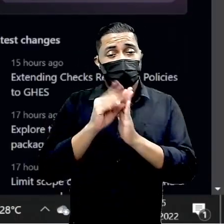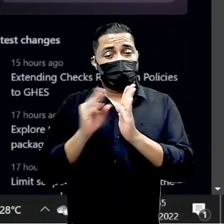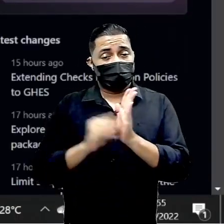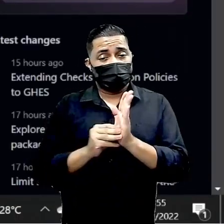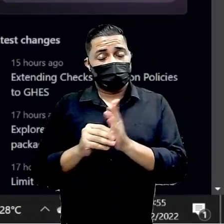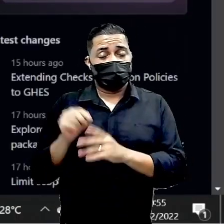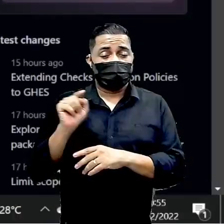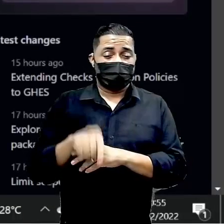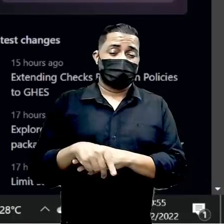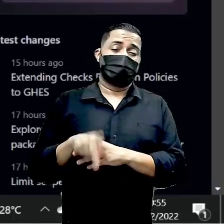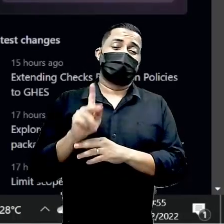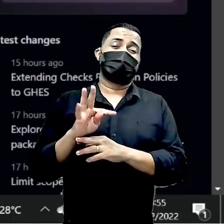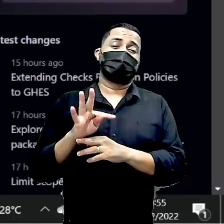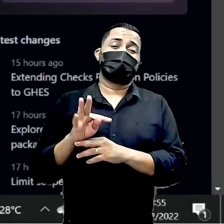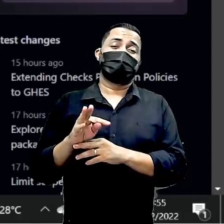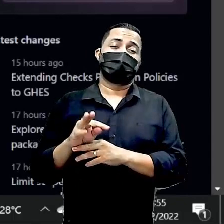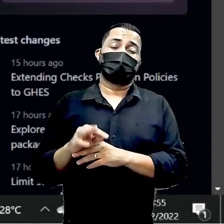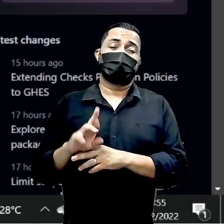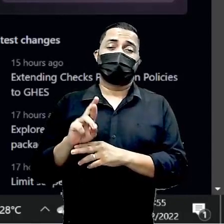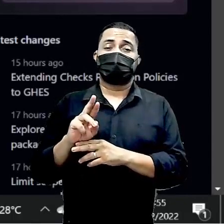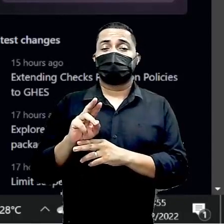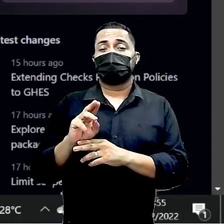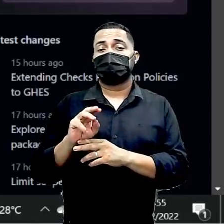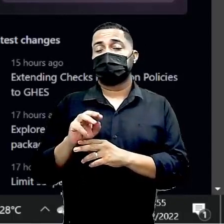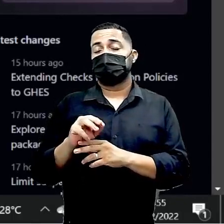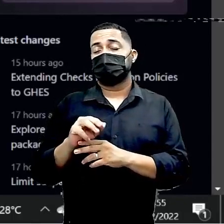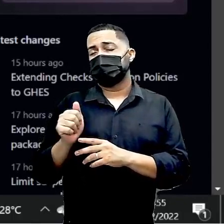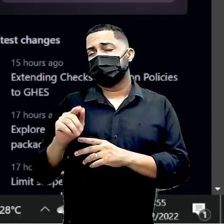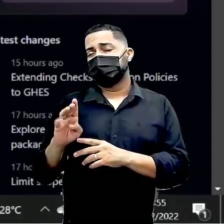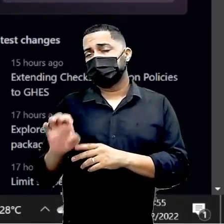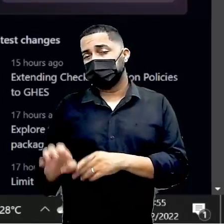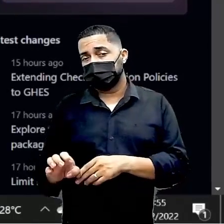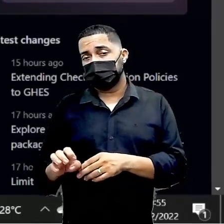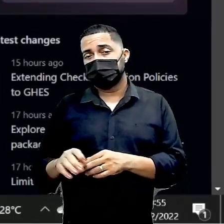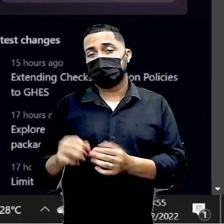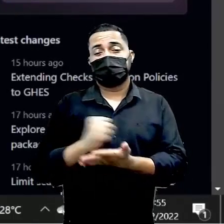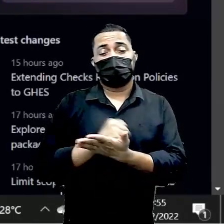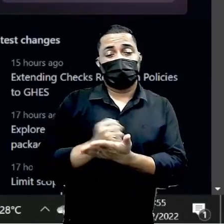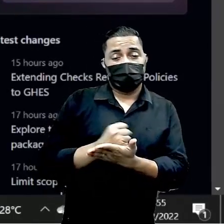no GitHub e pesquisa aí por Game Etpack.